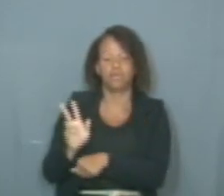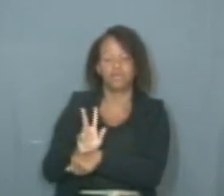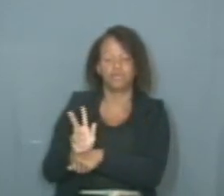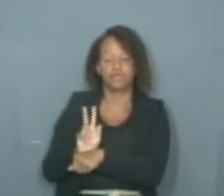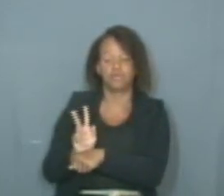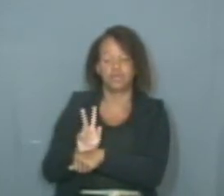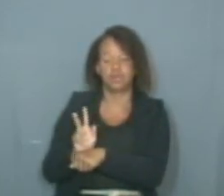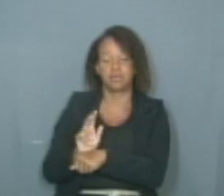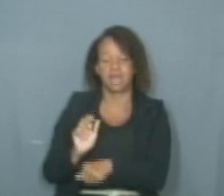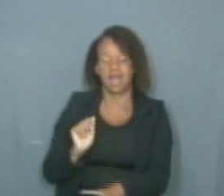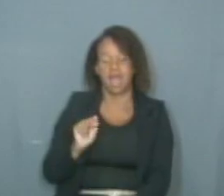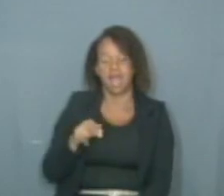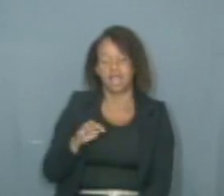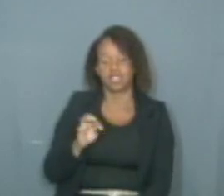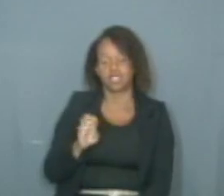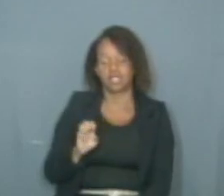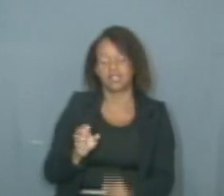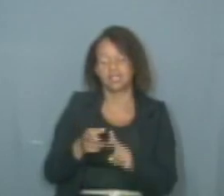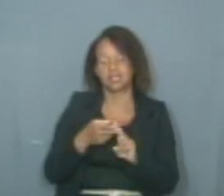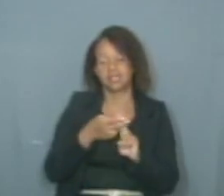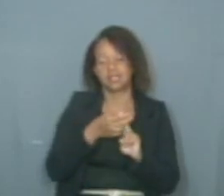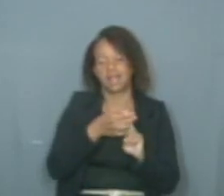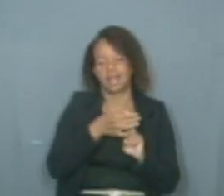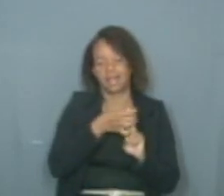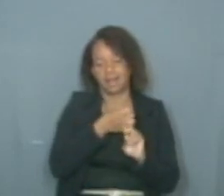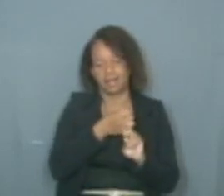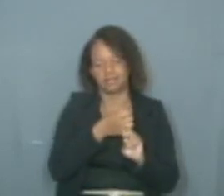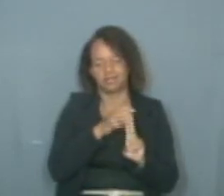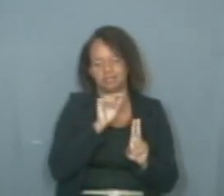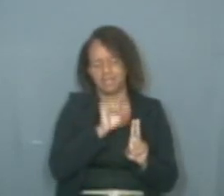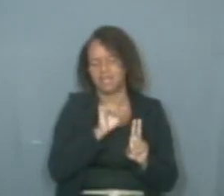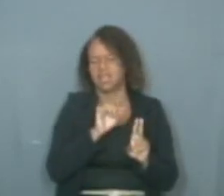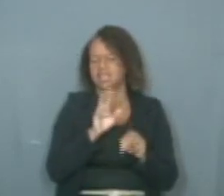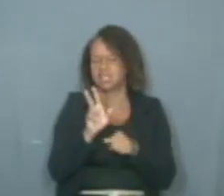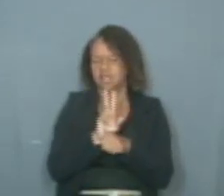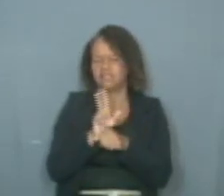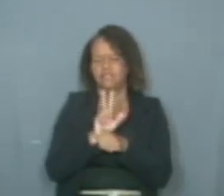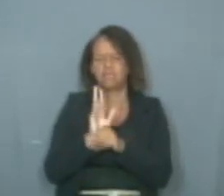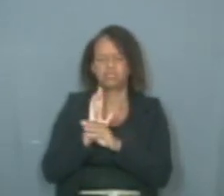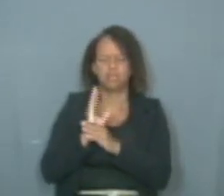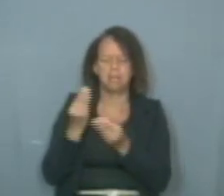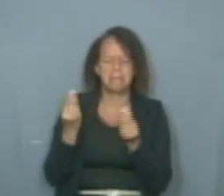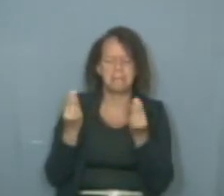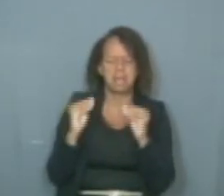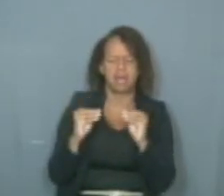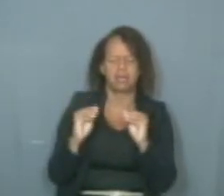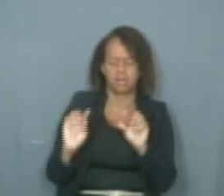O Agente Secreto. Este filme já está na mostra competitiva